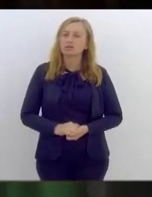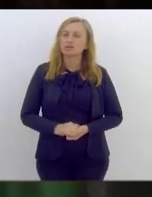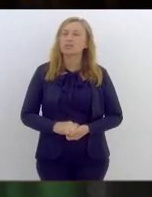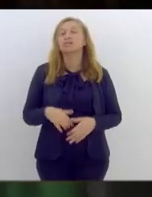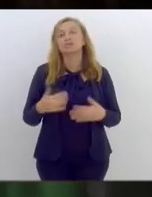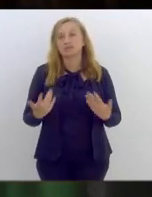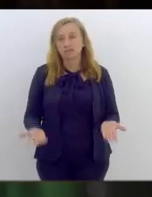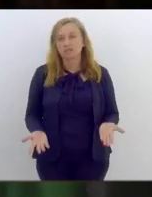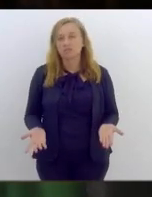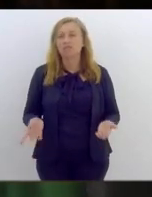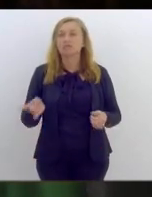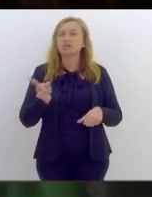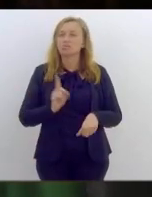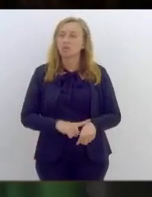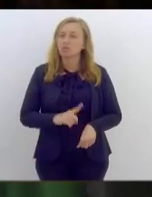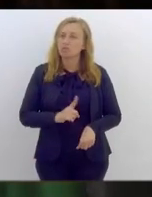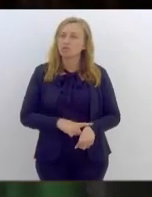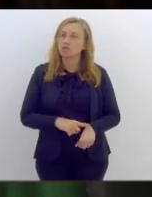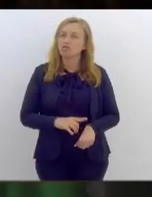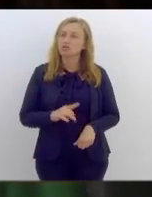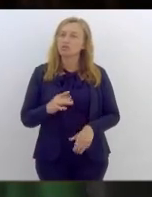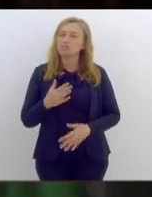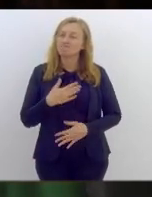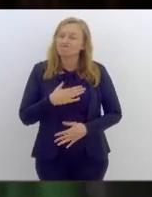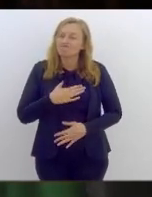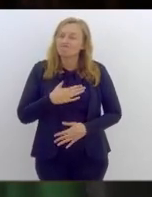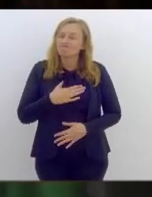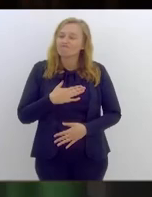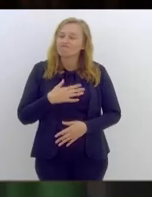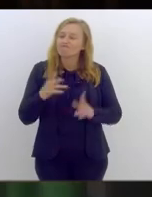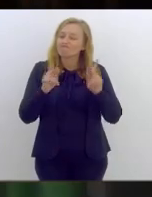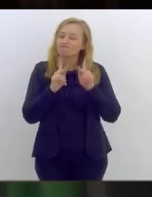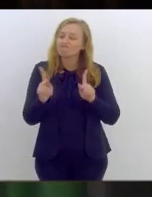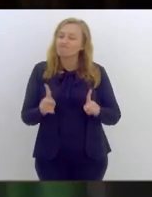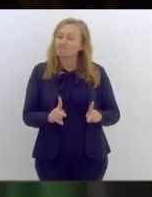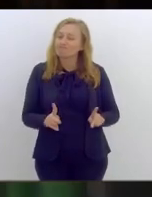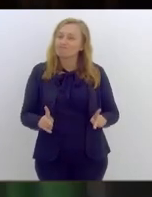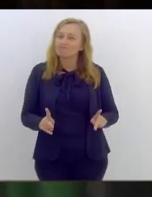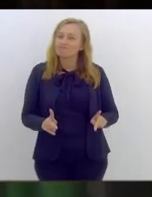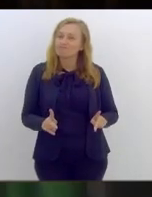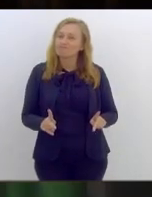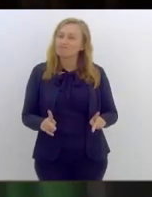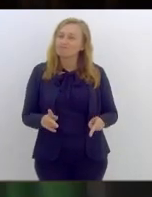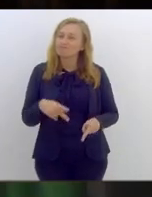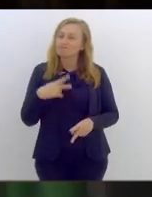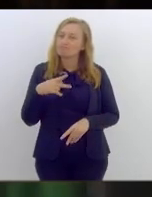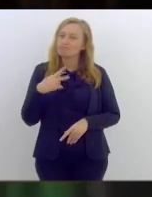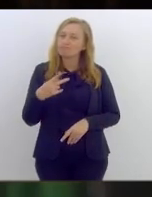que, num momento desse, só me dá uma paz, falou agora mesmo do